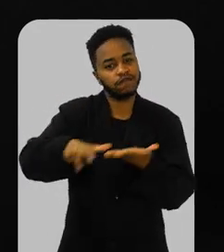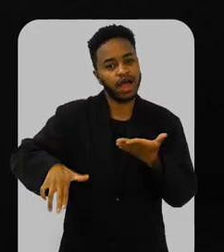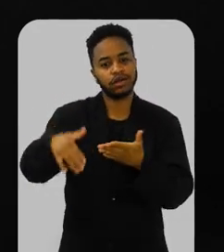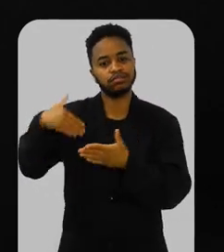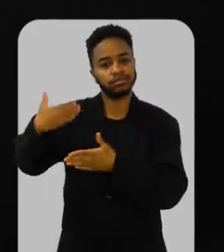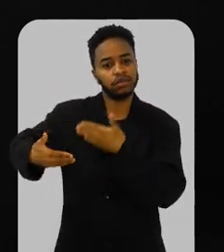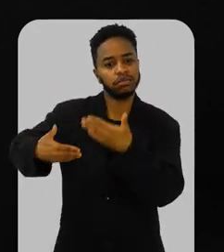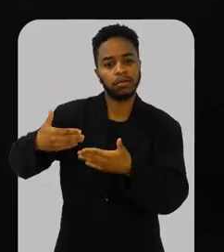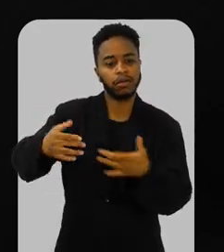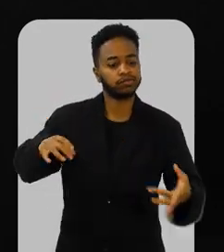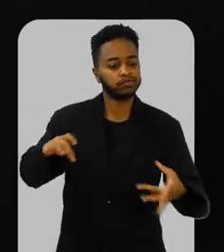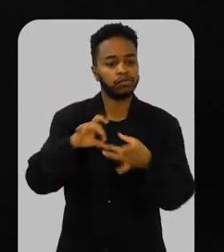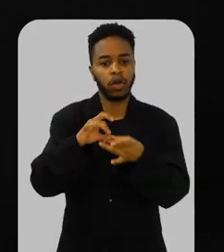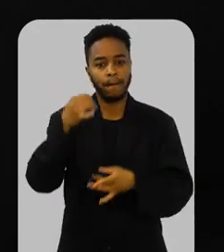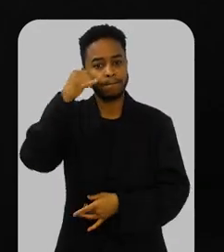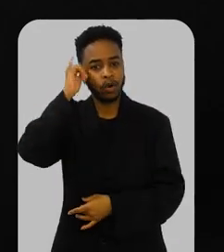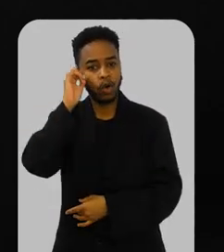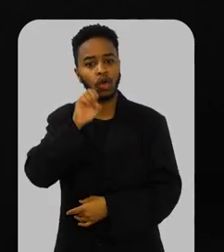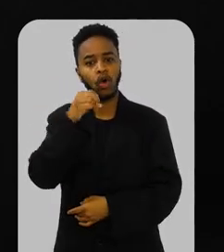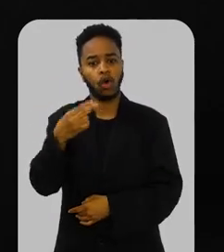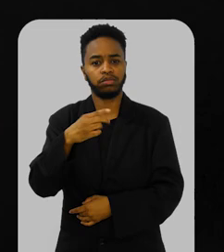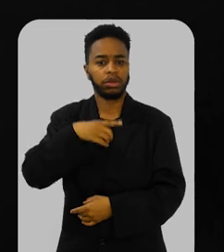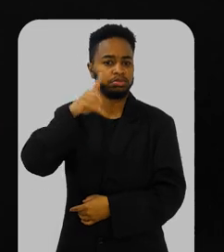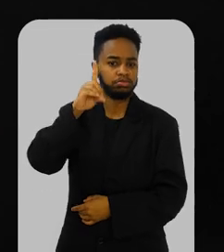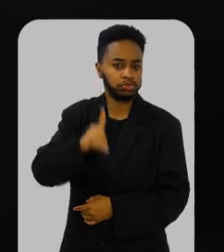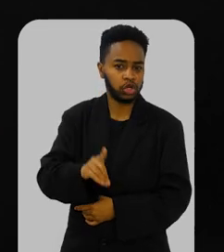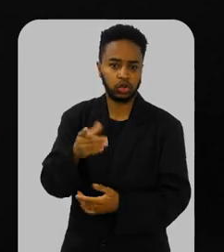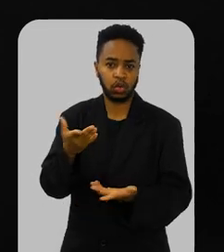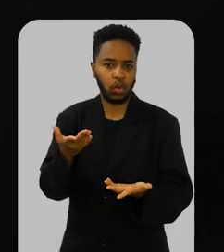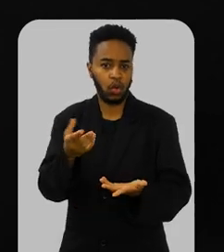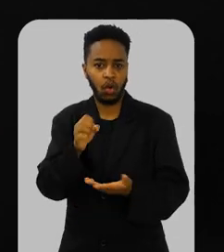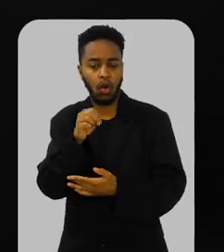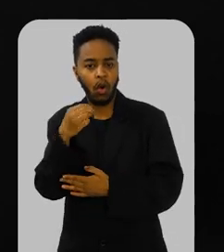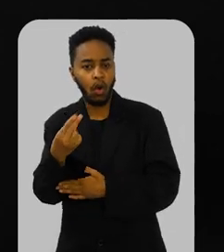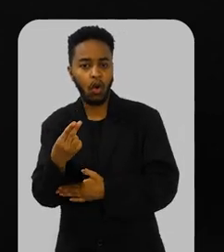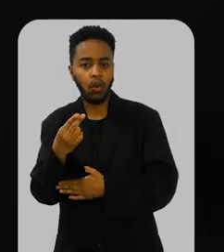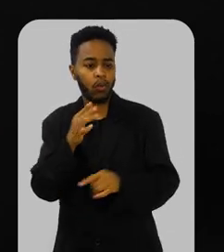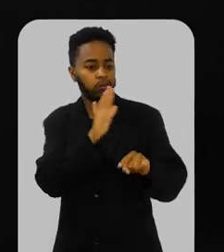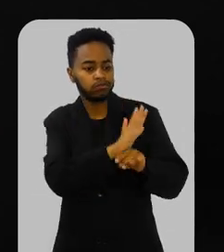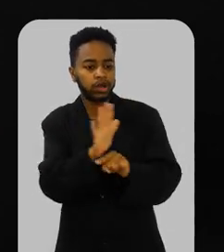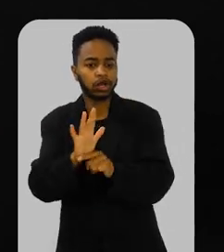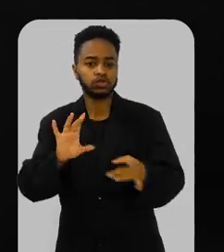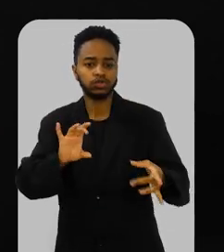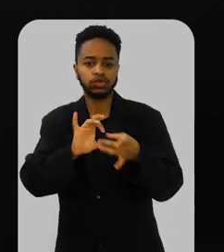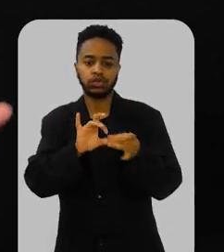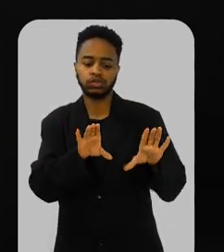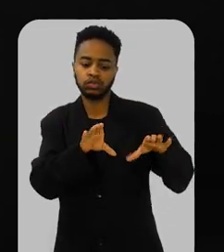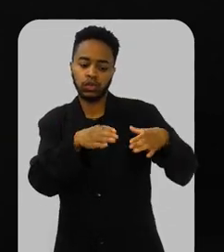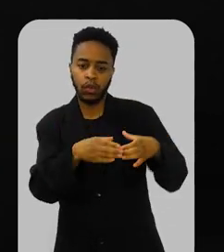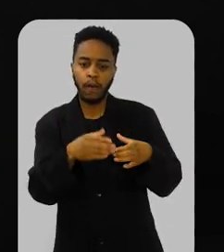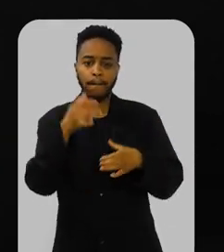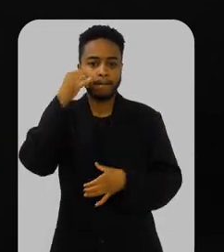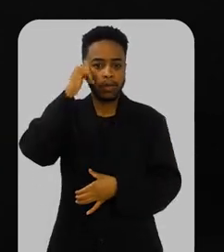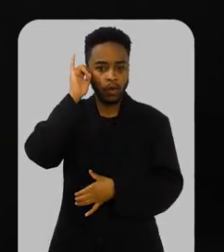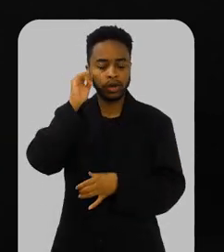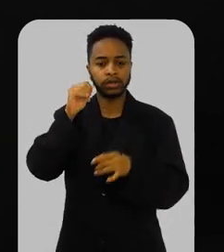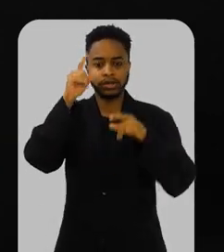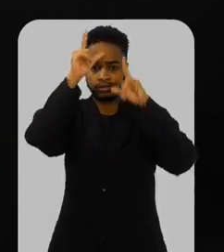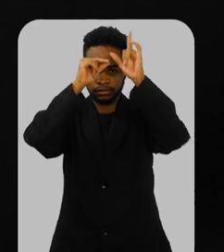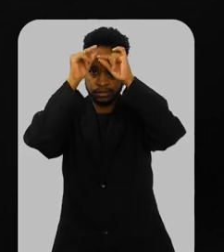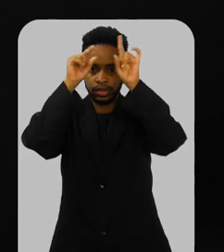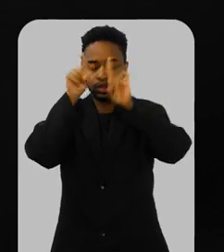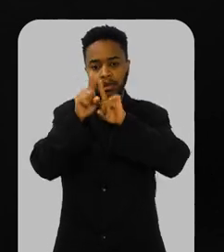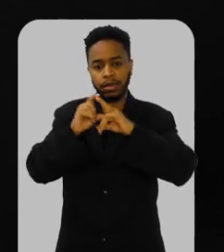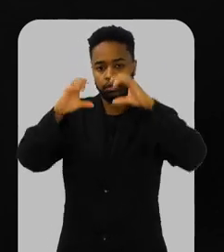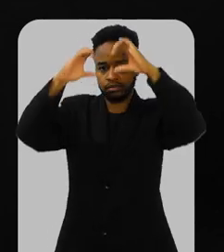pertencem aos bois, ou que passaram por diretoria, ou que de alguma forma contribuem com boi, tanto em Caprichoso quanto em Garantido,